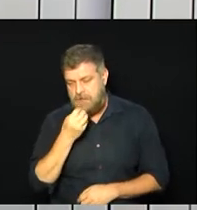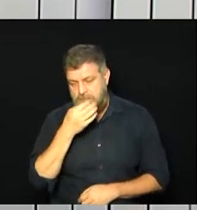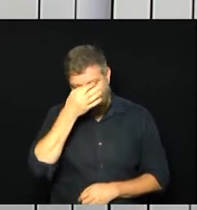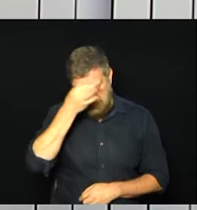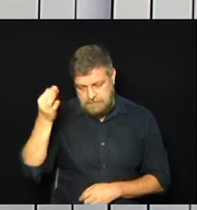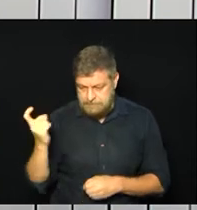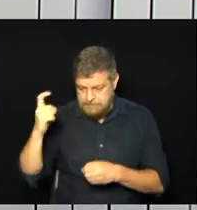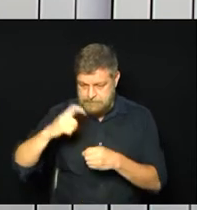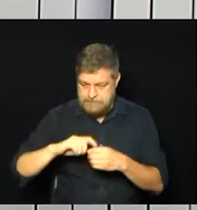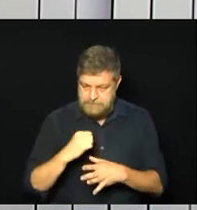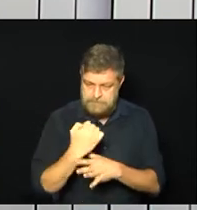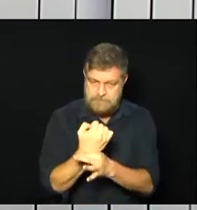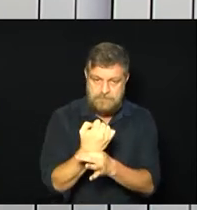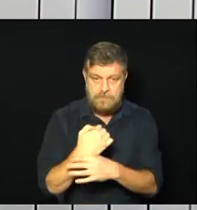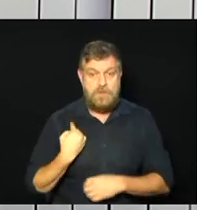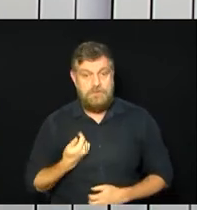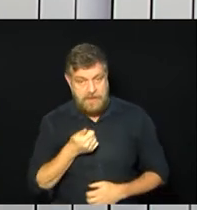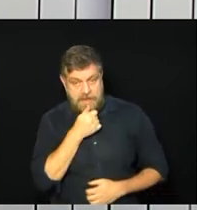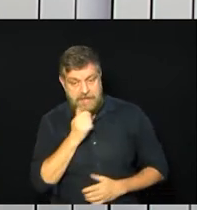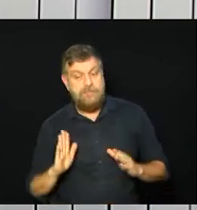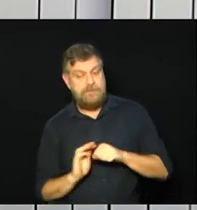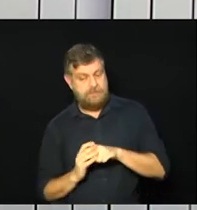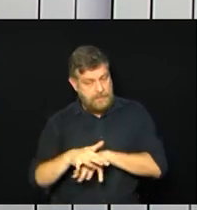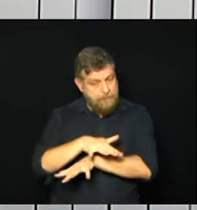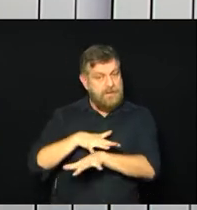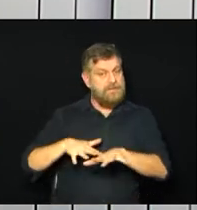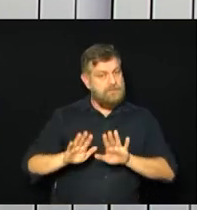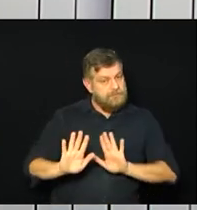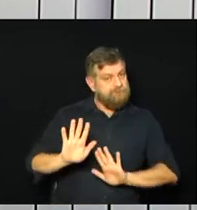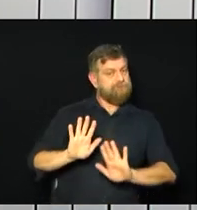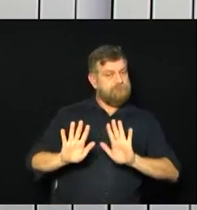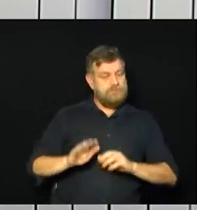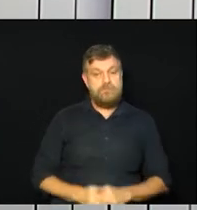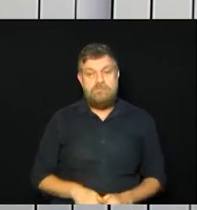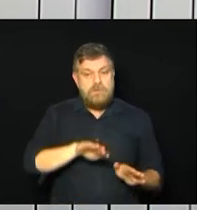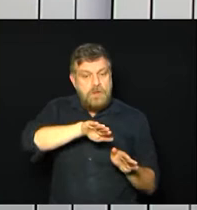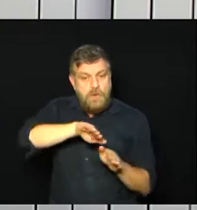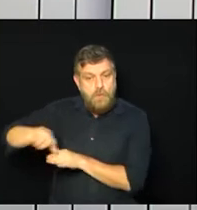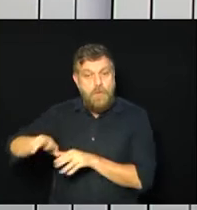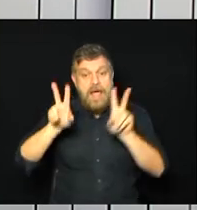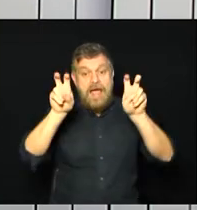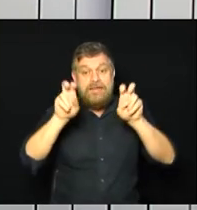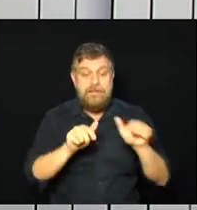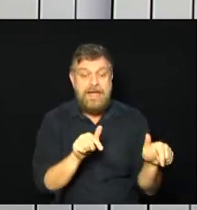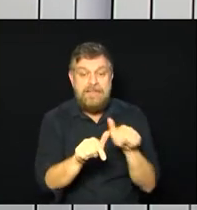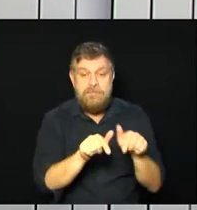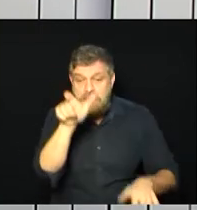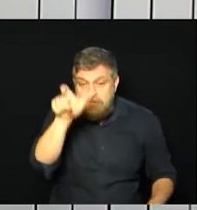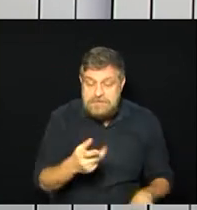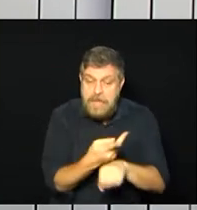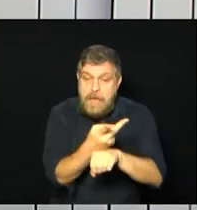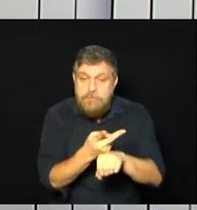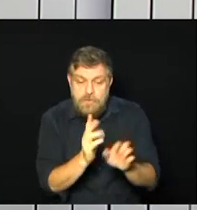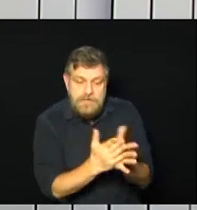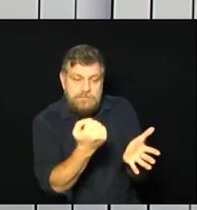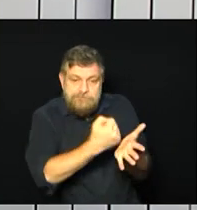retomada segura, porque nós ainda estamos na pandemia, hein? Hora de falar sobre emprego, hein? Fim de ano, para você que está em busca de uma